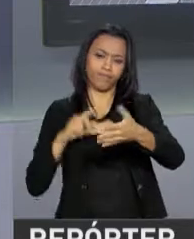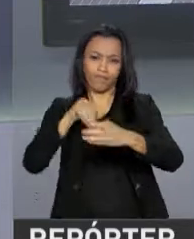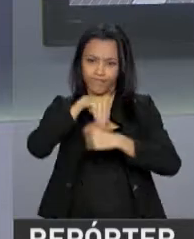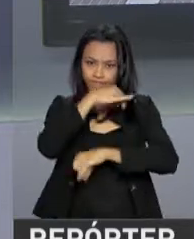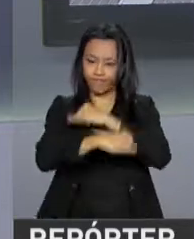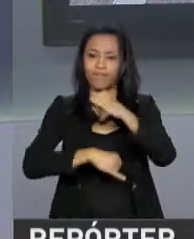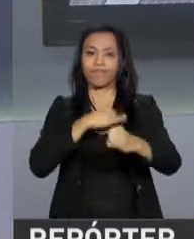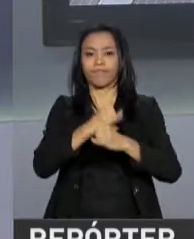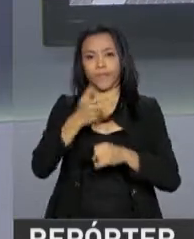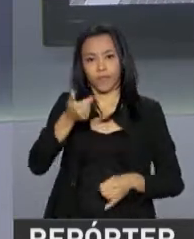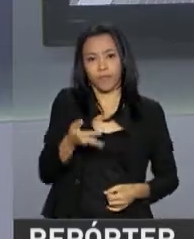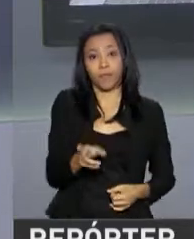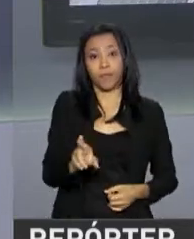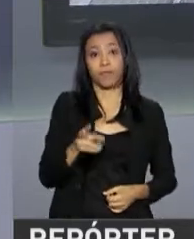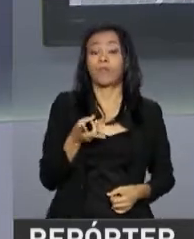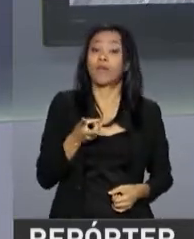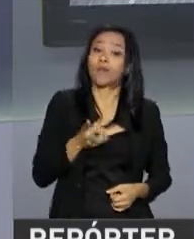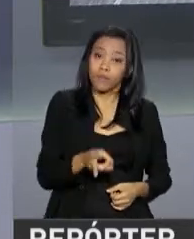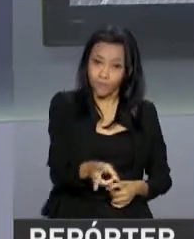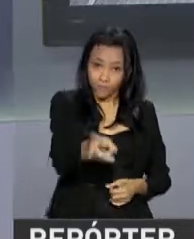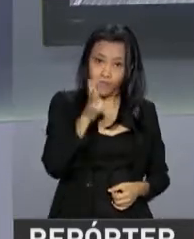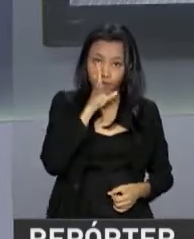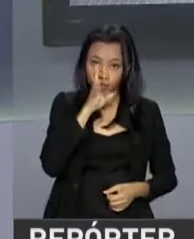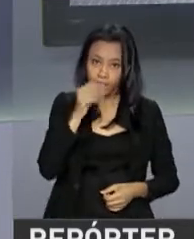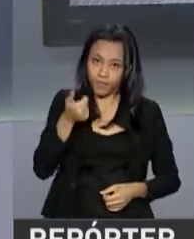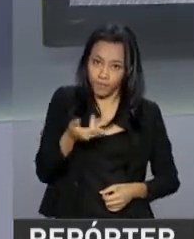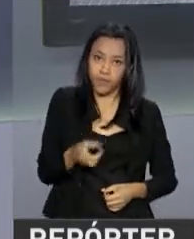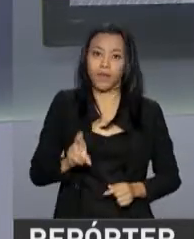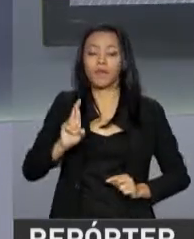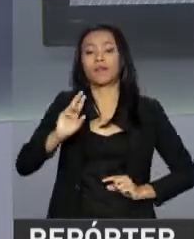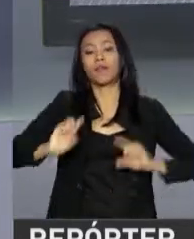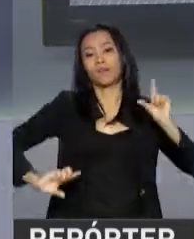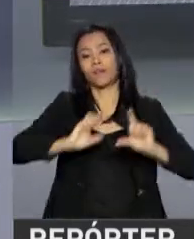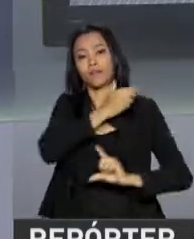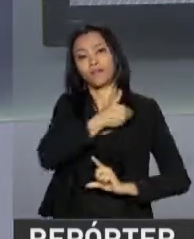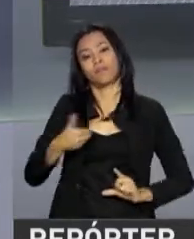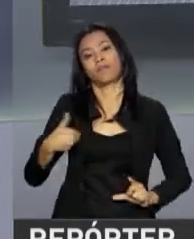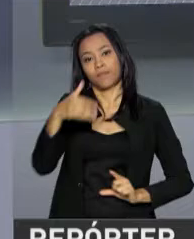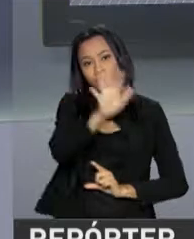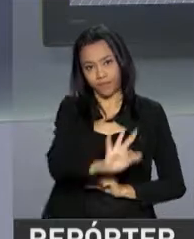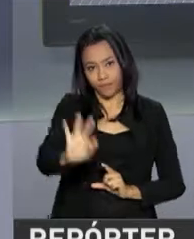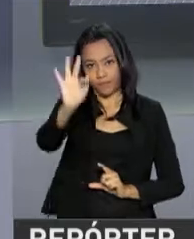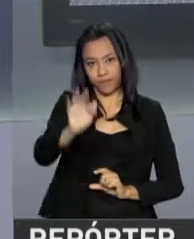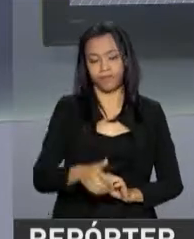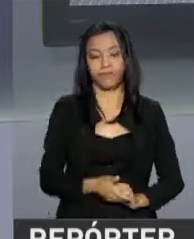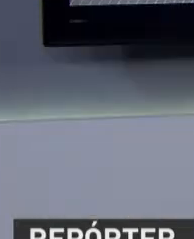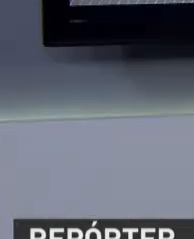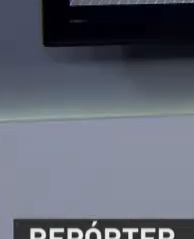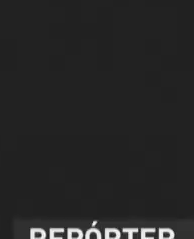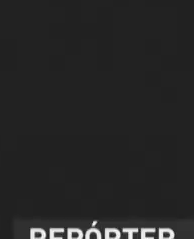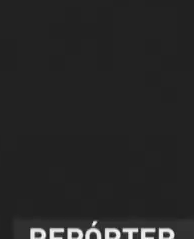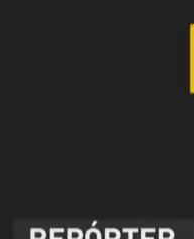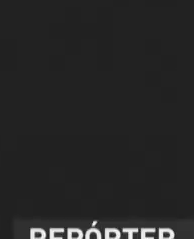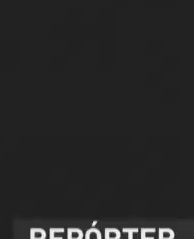está na página da nbb na internet continue com a gente aqui na nbr a tv do governo federal